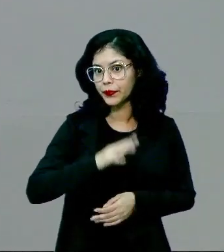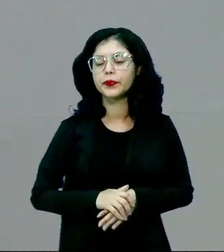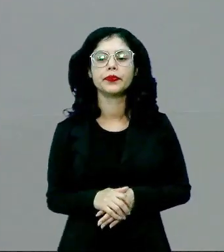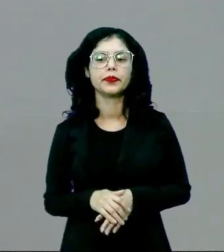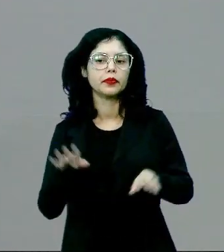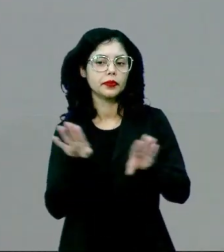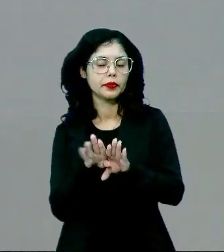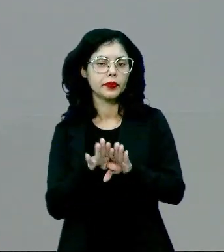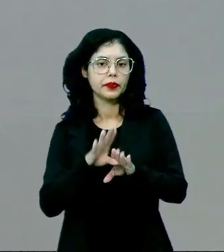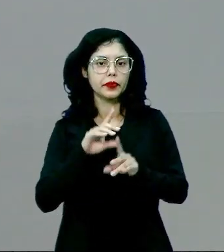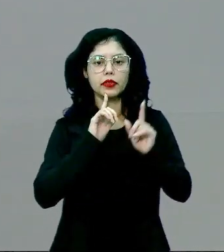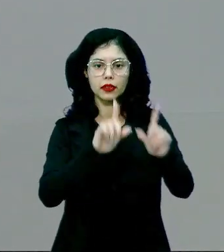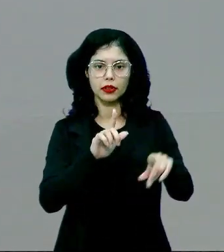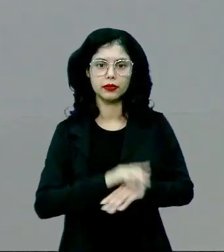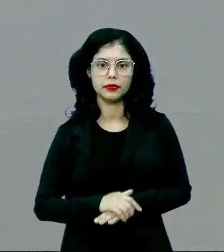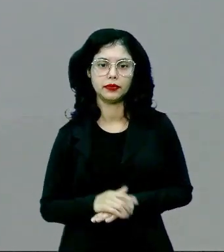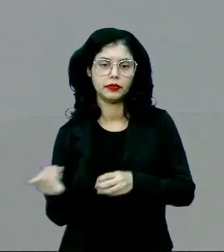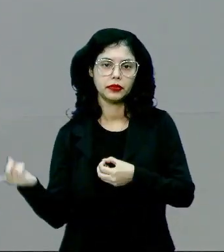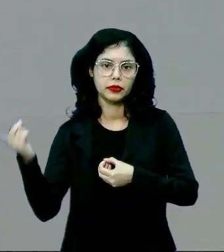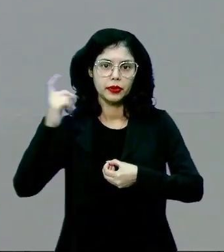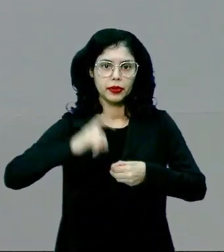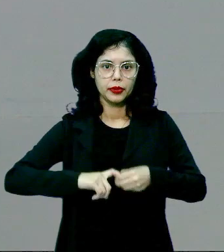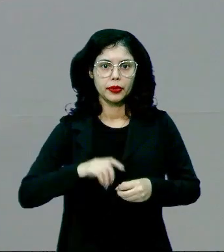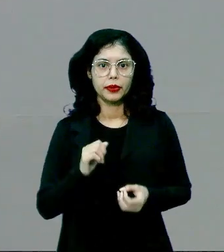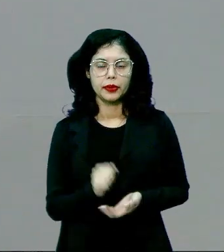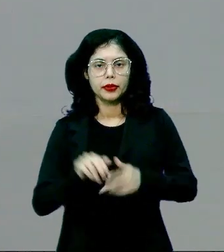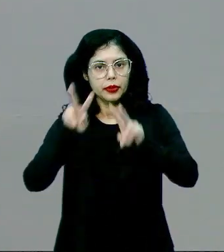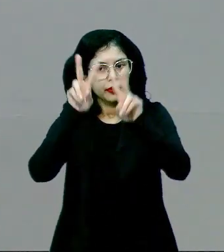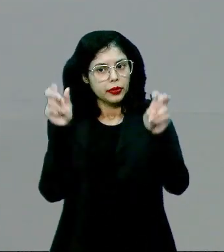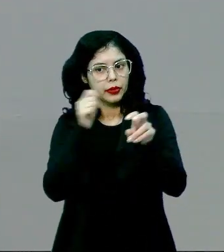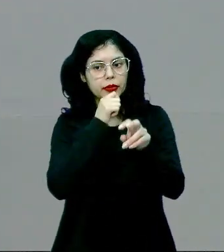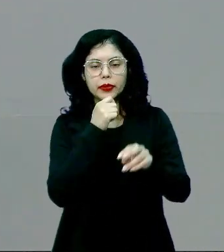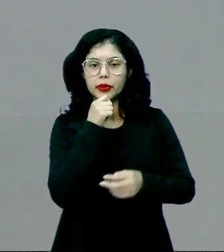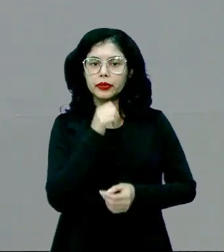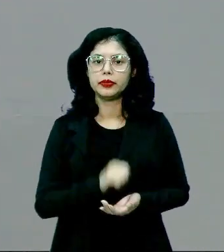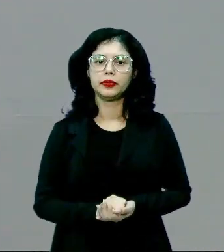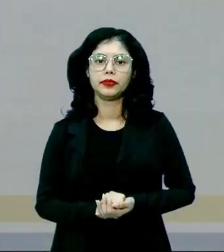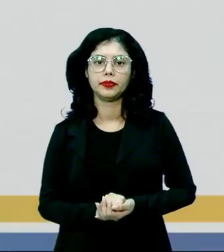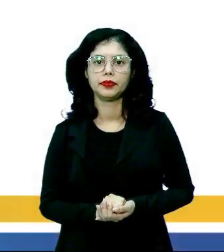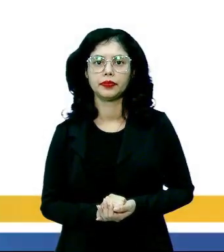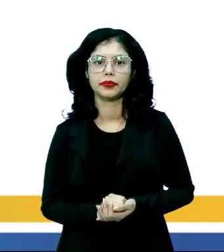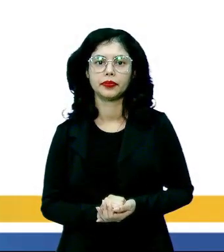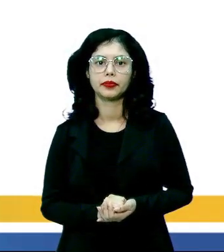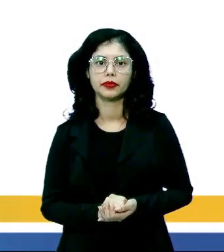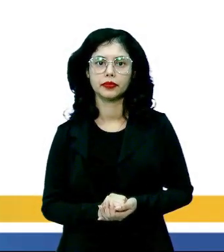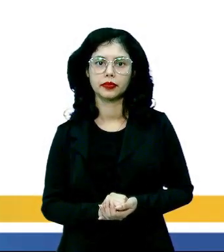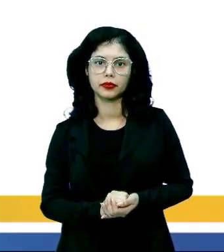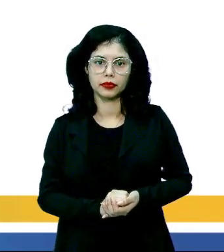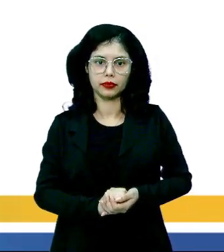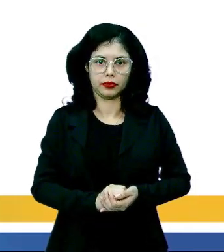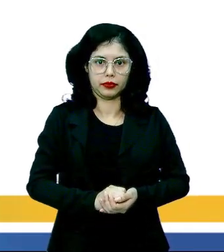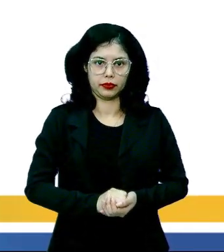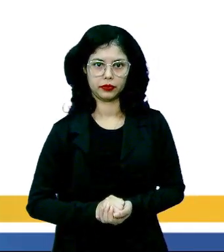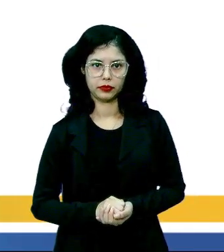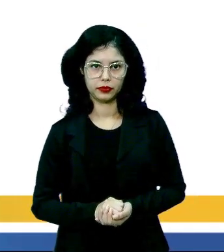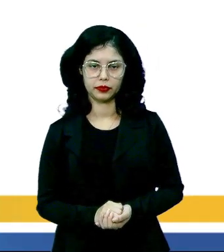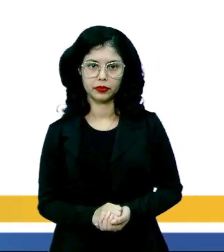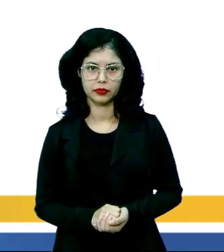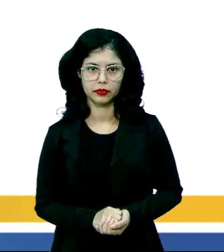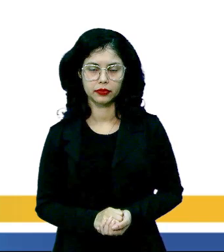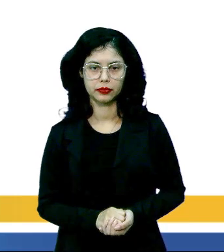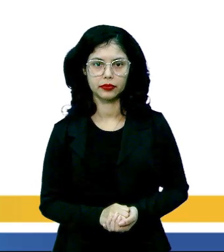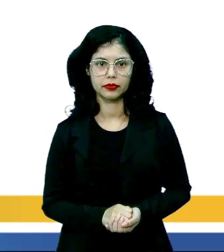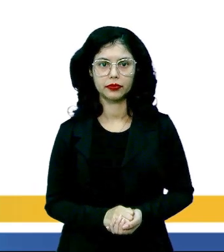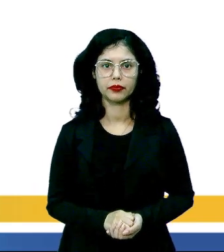E aí eu trouxe a charge é voltada a essa temática aí esse gênero biografia olha só